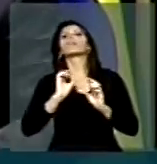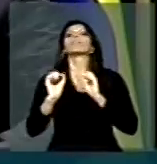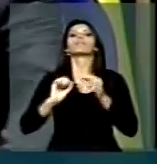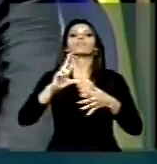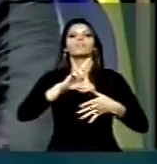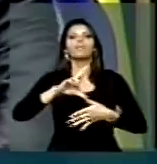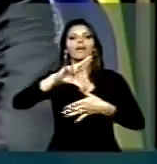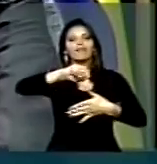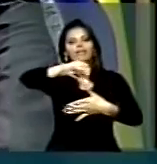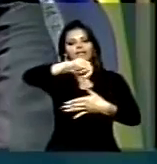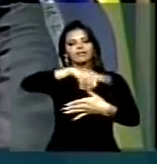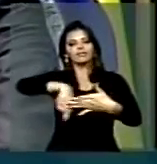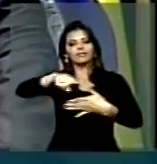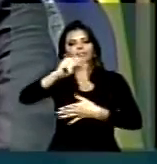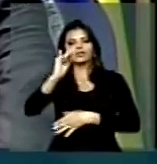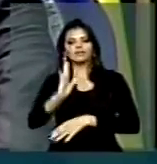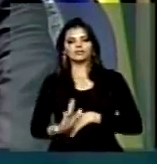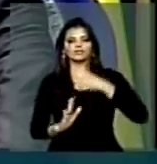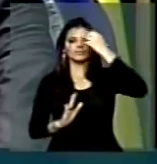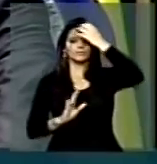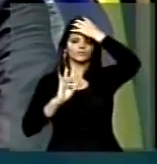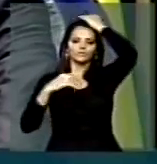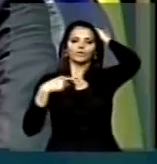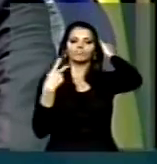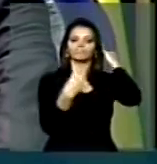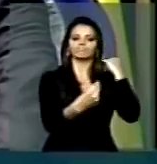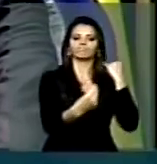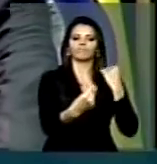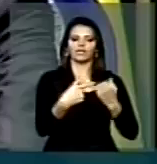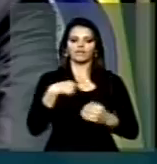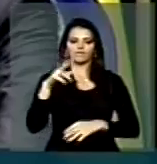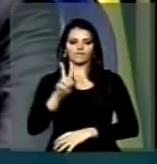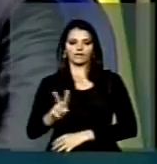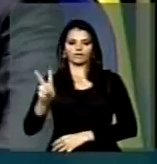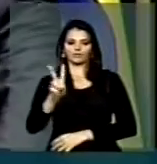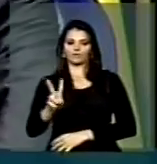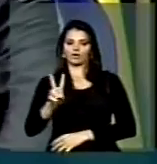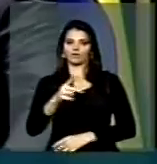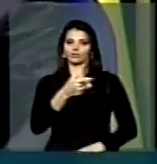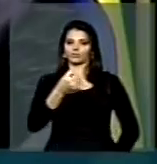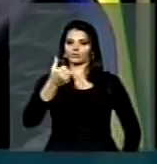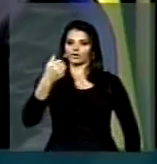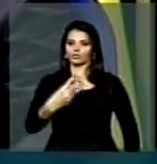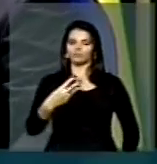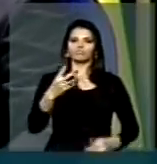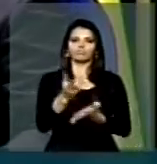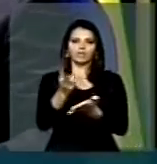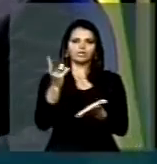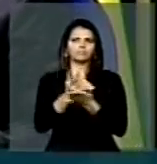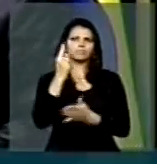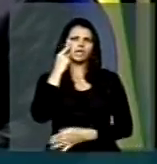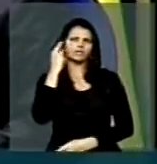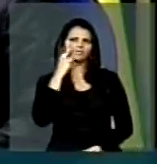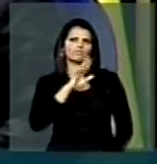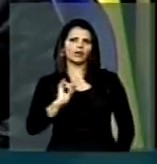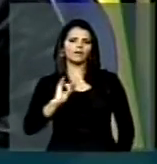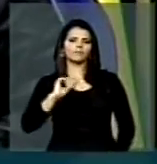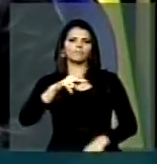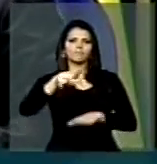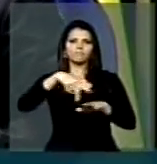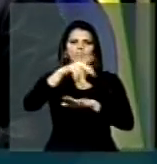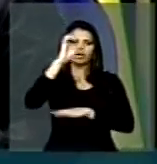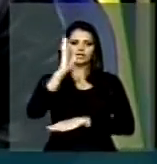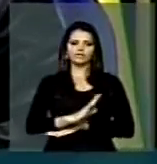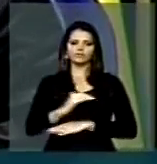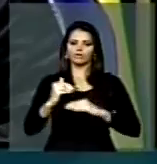do Sul, nosso país só se saiu melhor que a Venezuela. E em 2014, também pela mesma previsão, o Brasil só deve mais